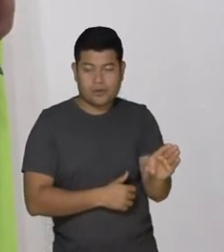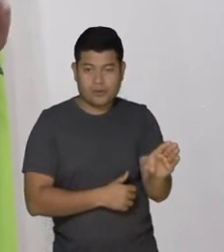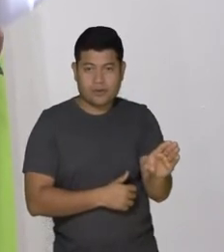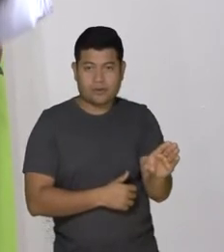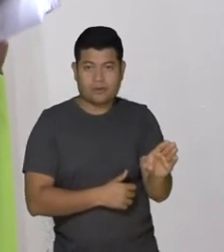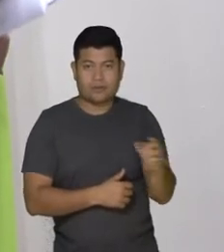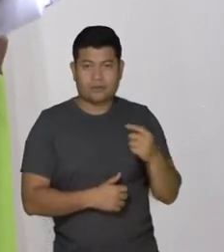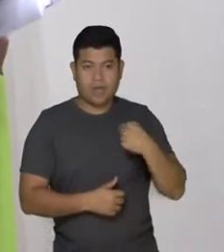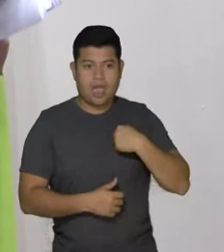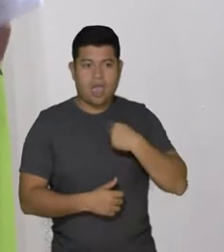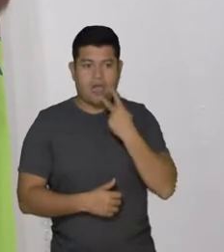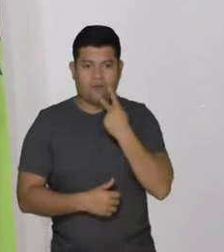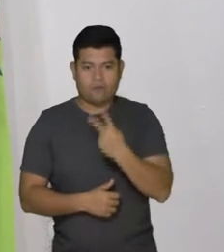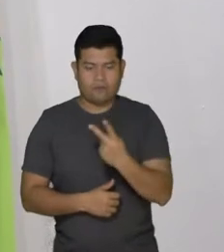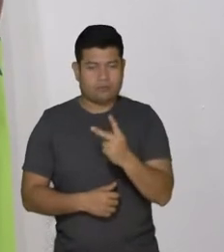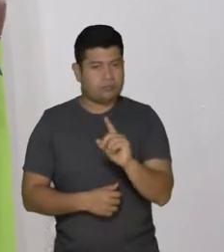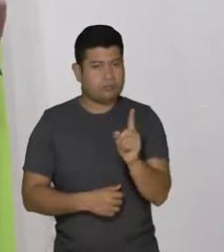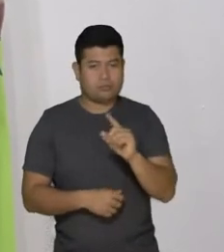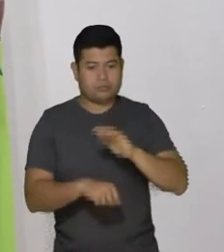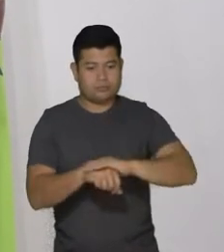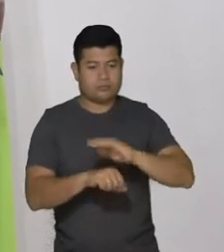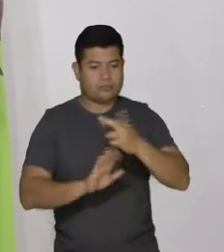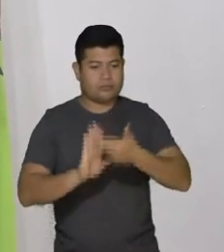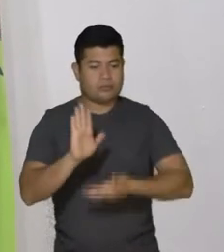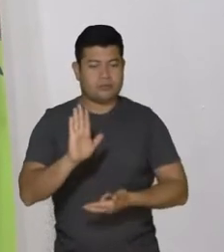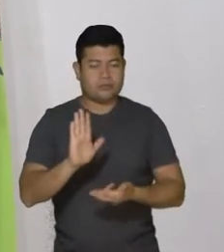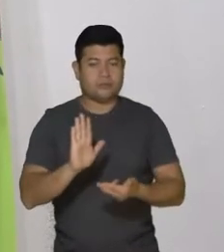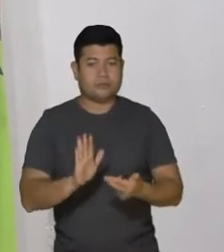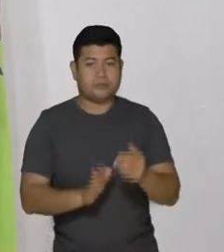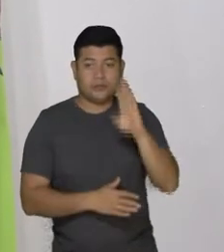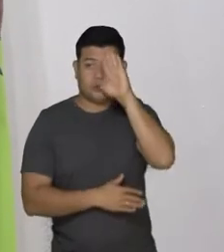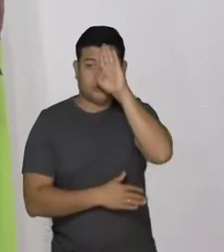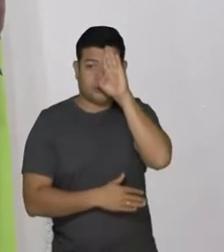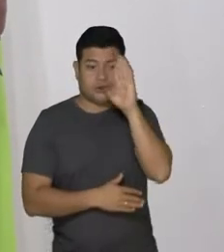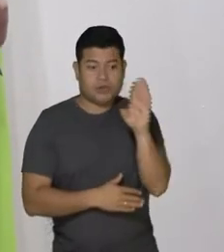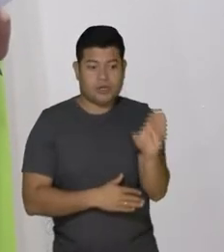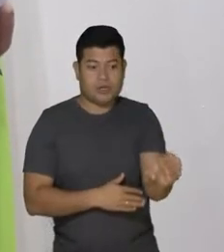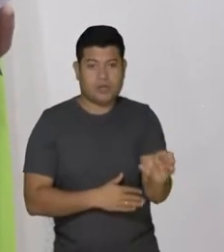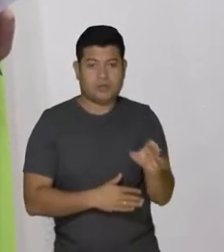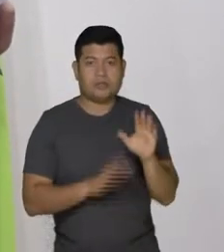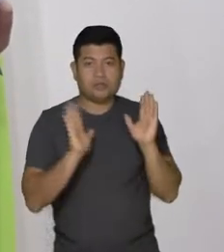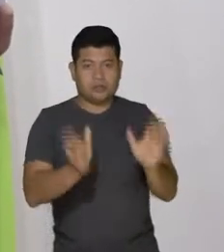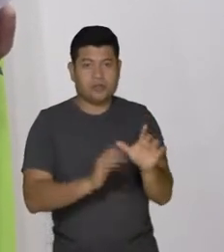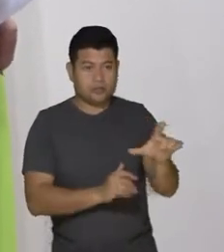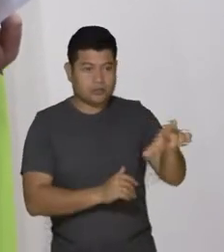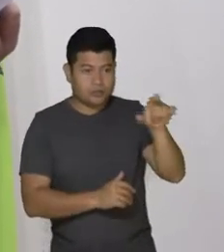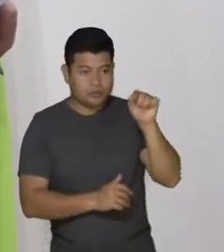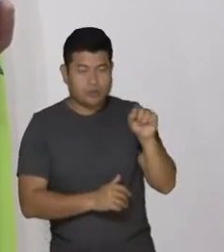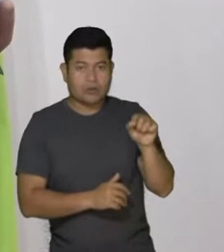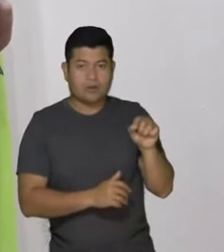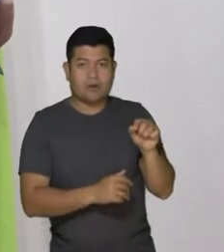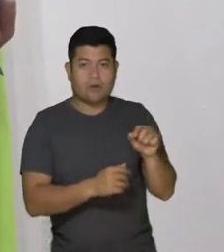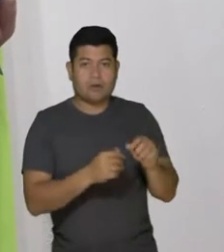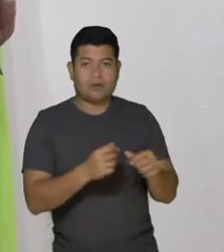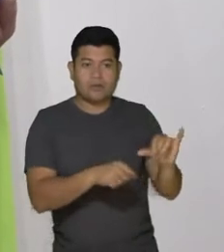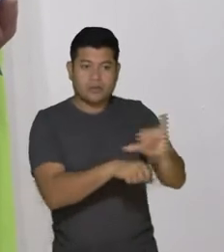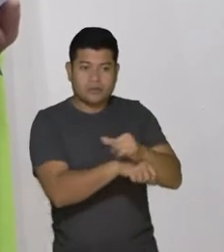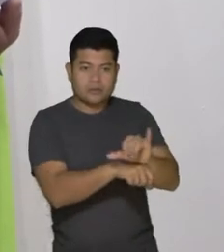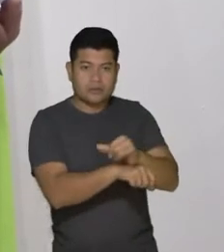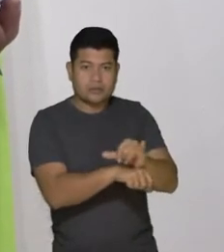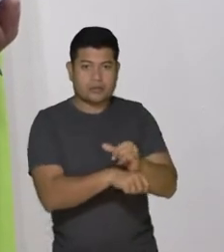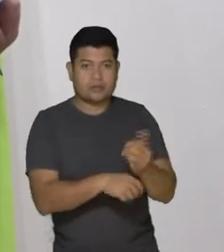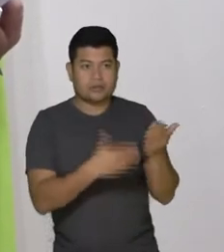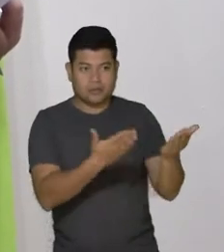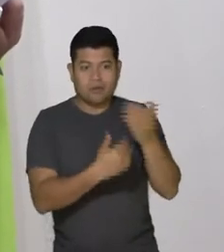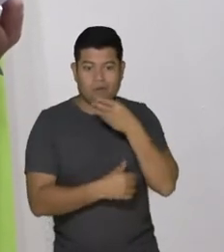não sou eu que tô dizendo é o relatório direcionadas já na escolha da metodologia que o cara é craque entendeu